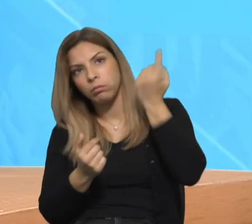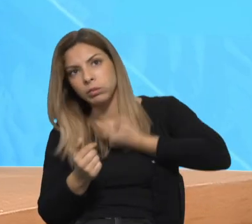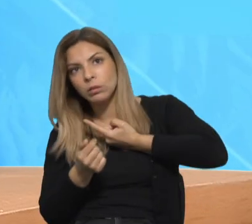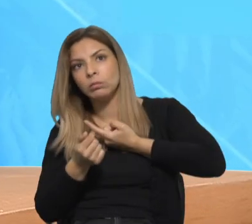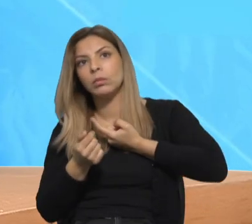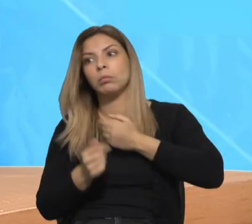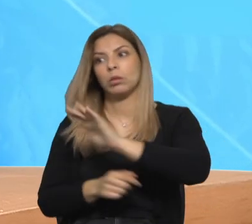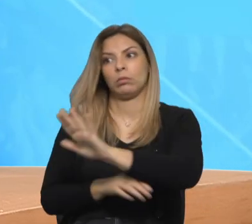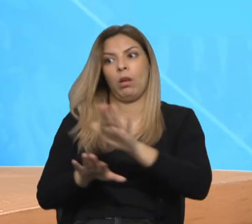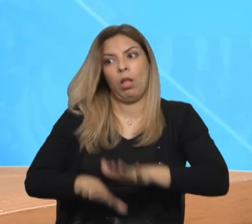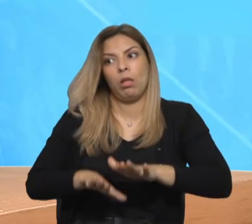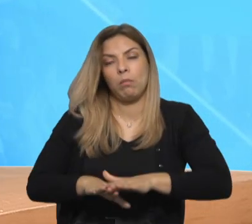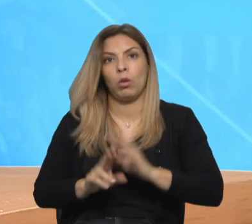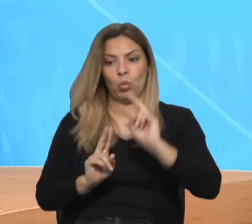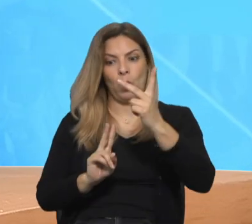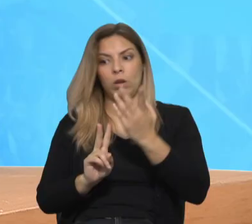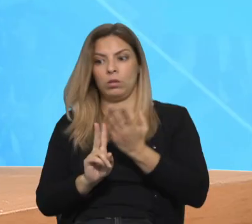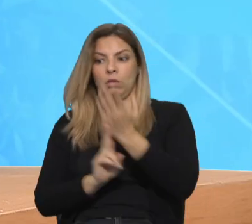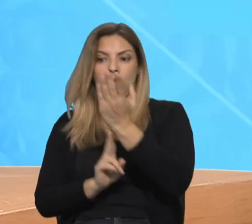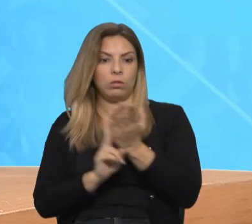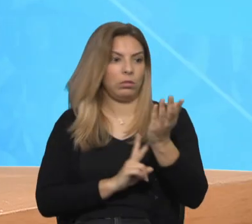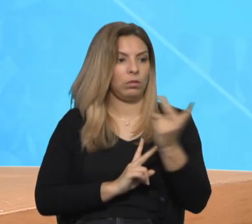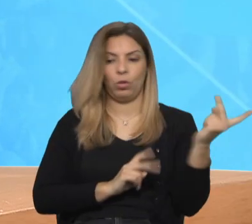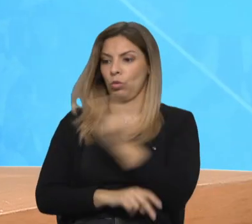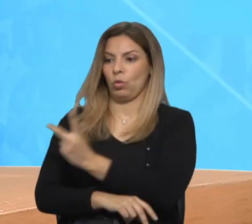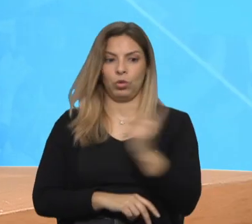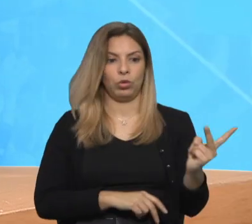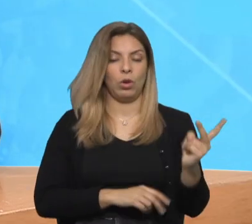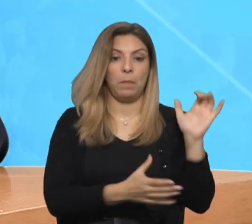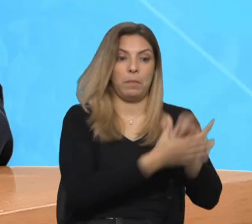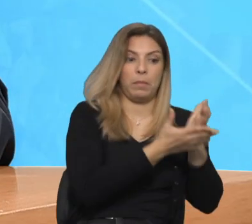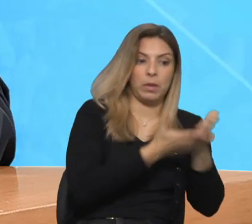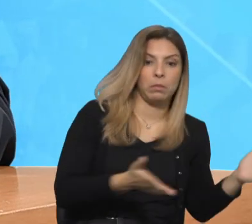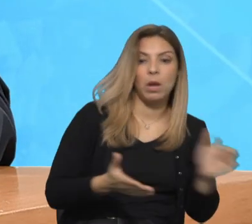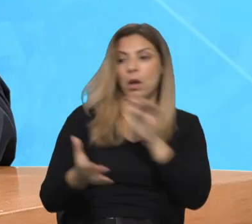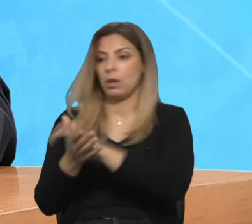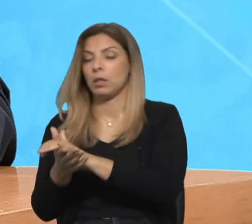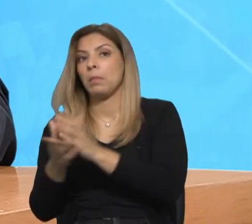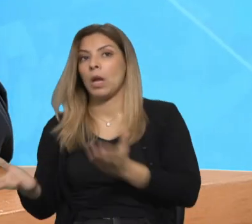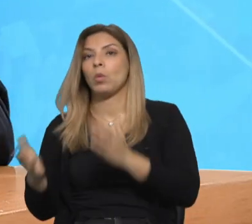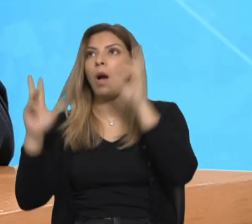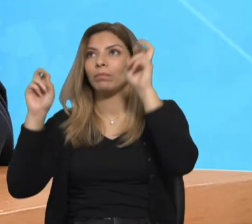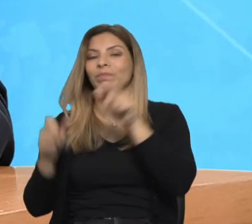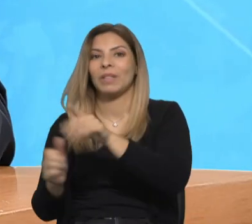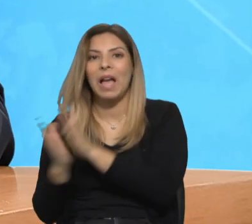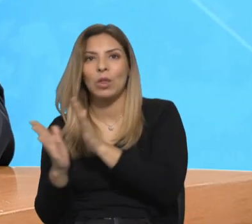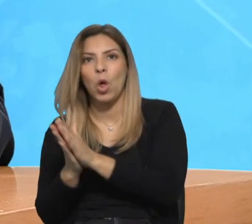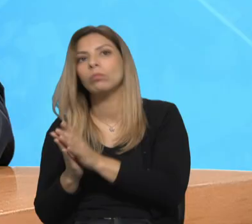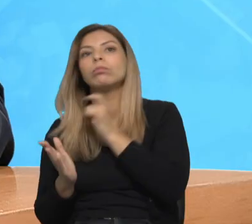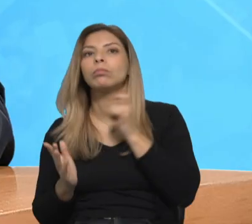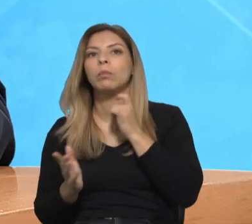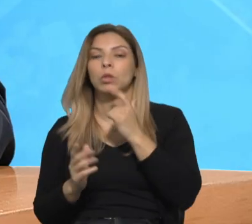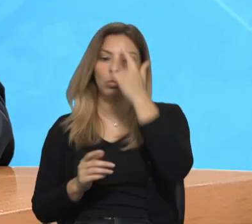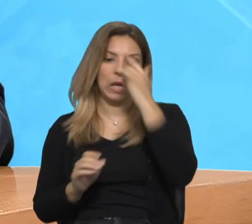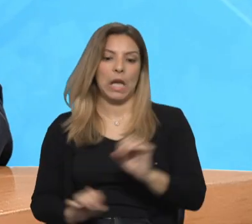Calma lá, há aqui duas obediências, há aqui dois sacramentos: ao sacramento do matrimónio e ao sacramento da ordem. Enquanto isto não ficou muito